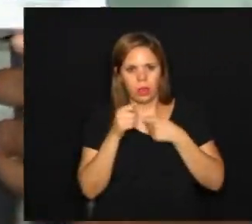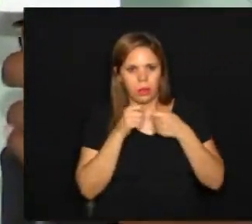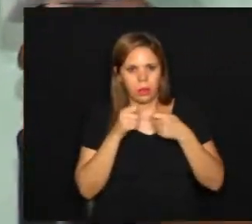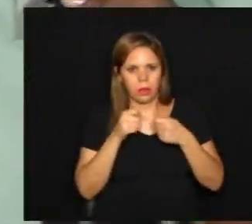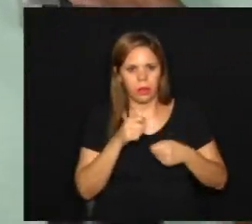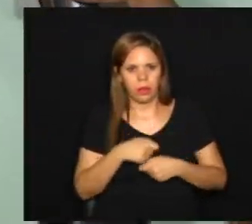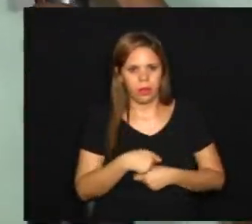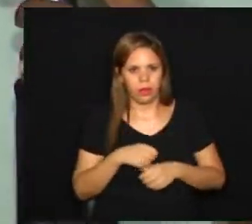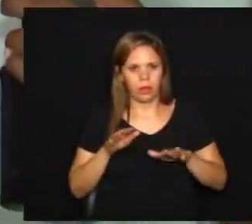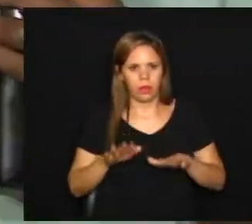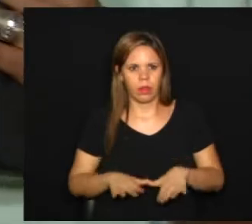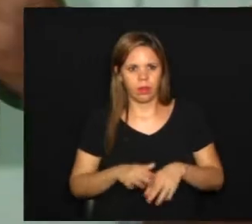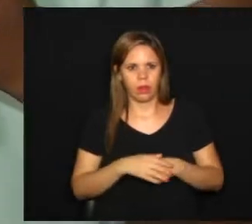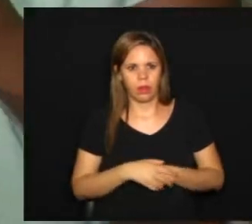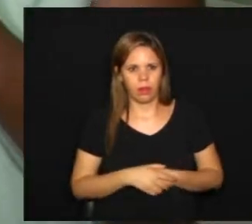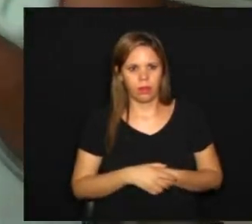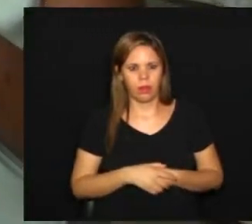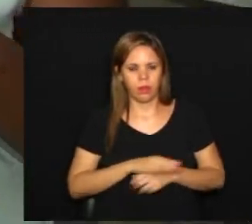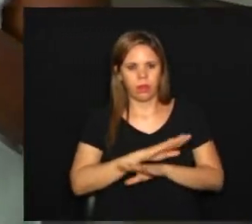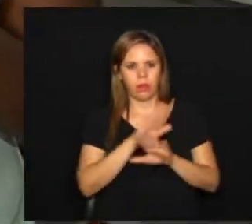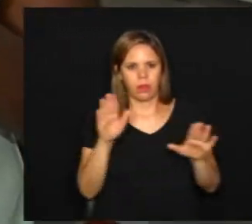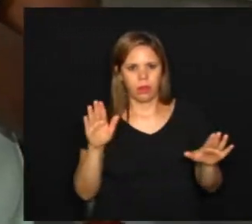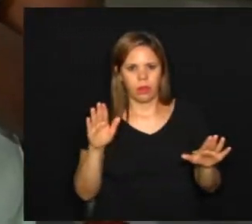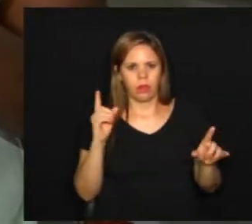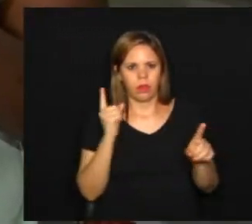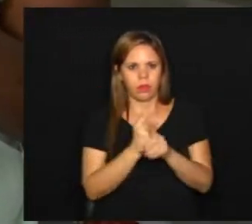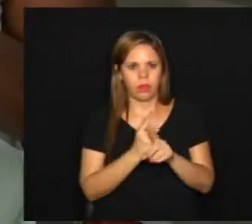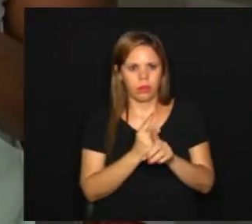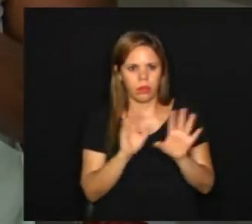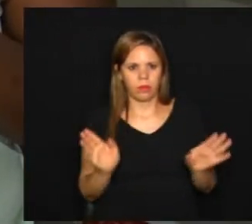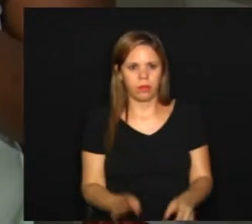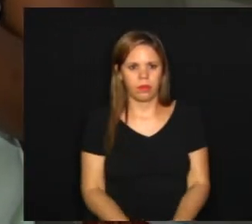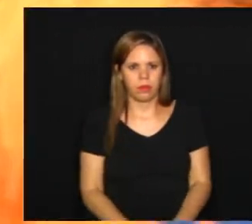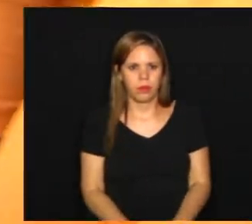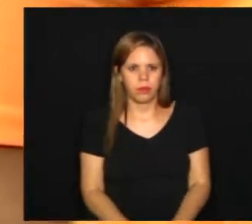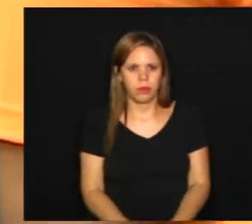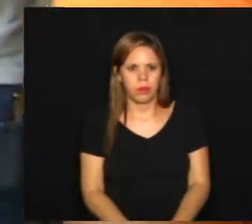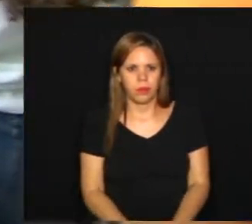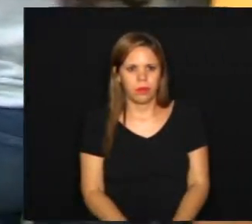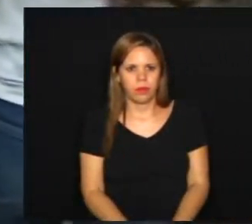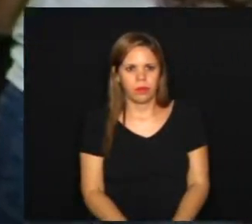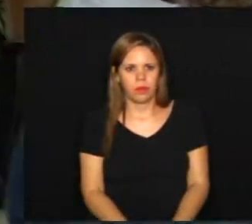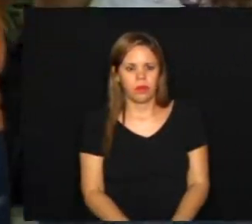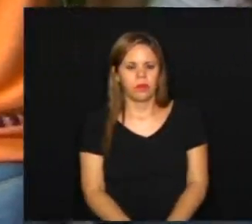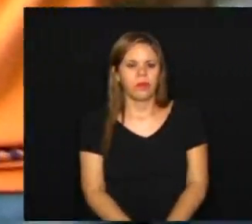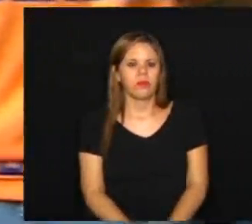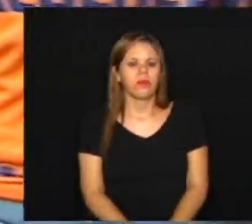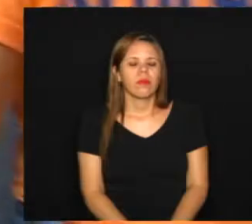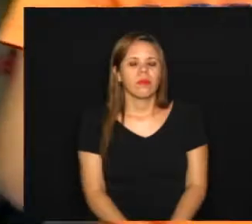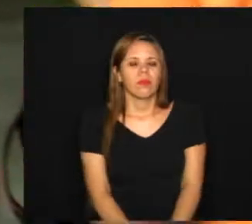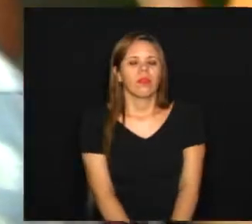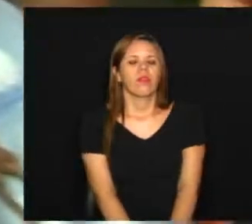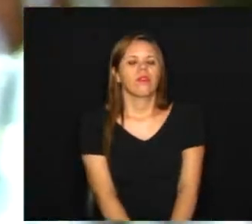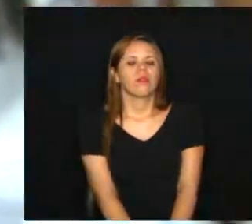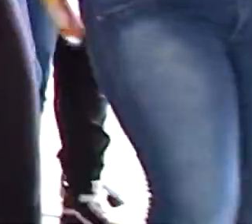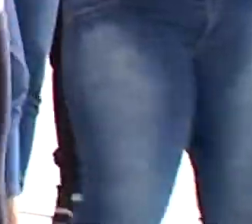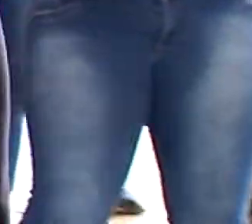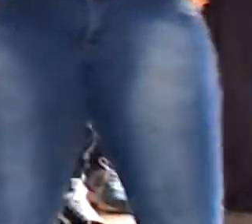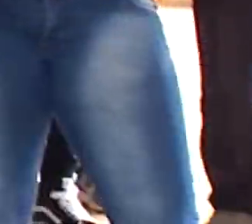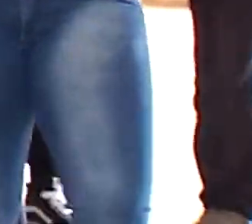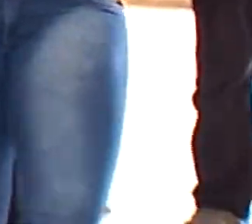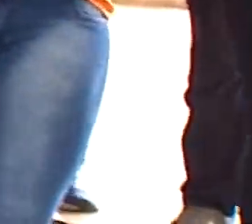para a escola, para o aprendizado, como para a vida, né? Ele aprender a olhar para o outro é importante para uma vida lá fora, no presente e futuro.